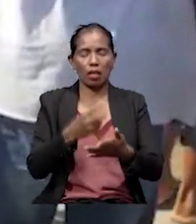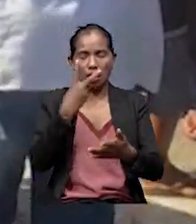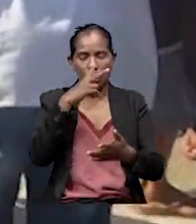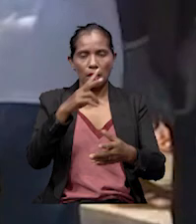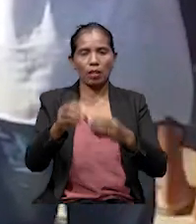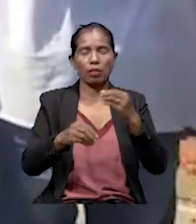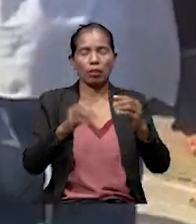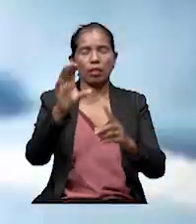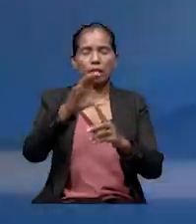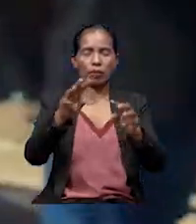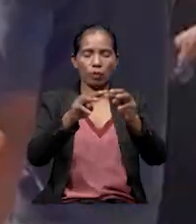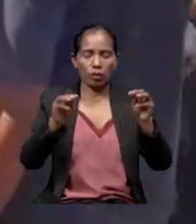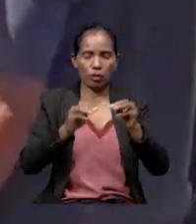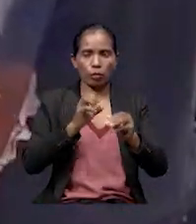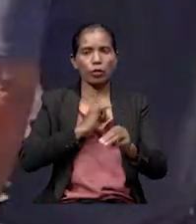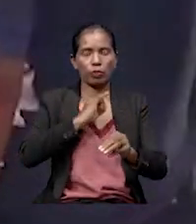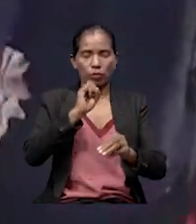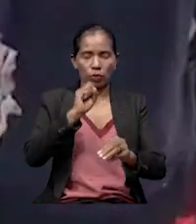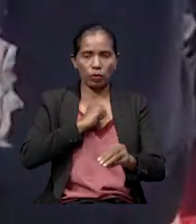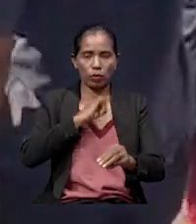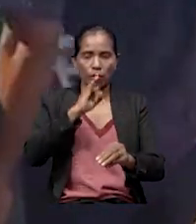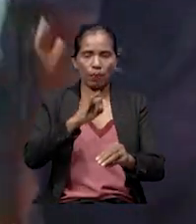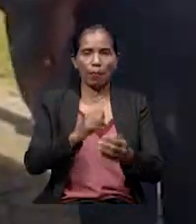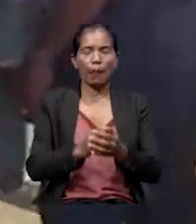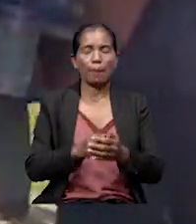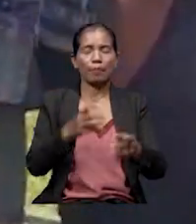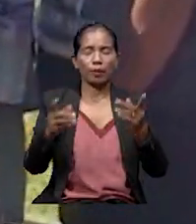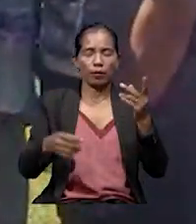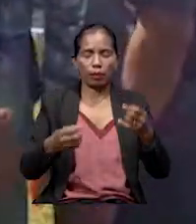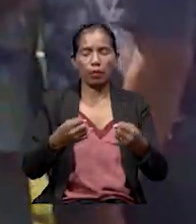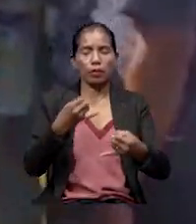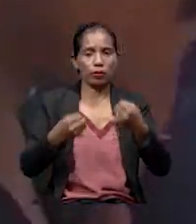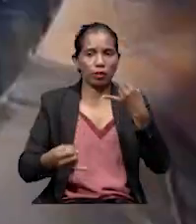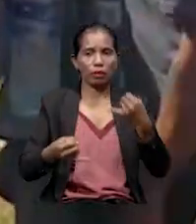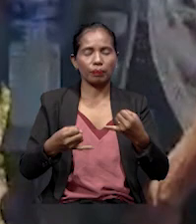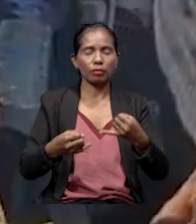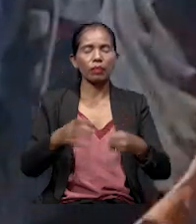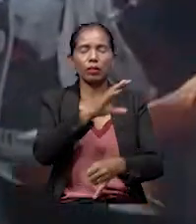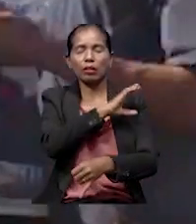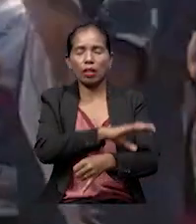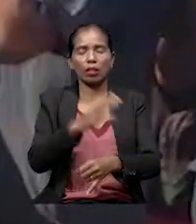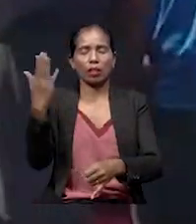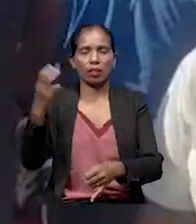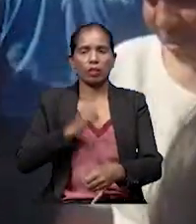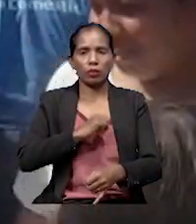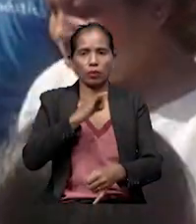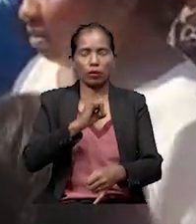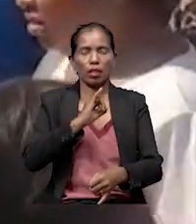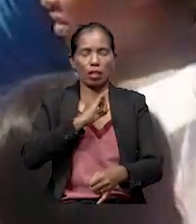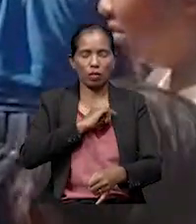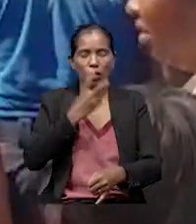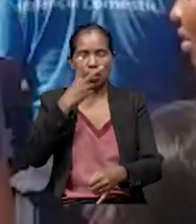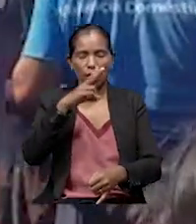Hanesa comandante município Cova Lima neve área jurídico controlo segurança e a Cova Lima, né? Haunia controlo